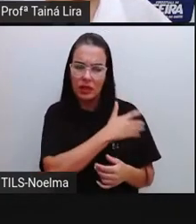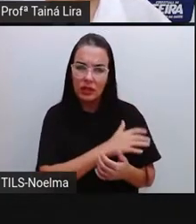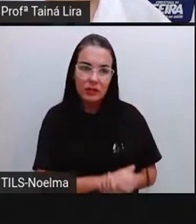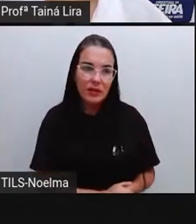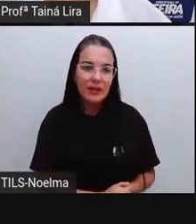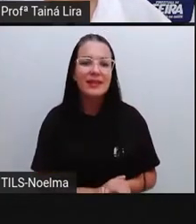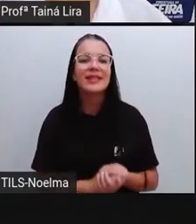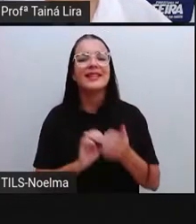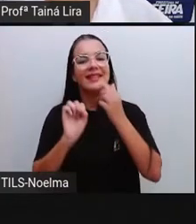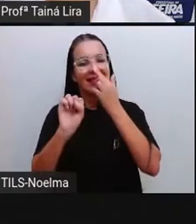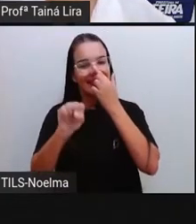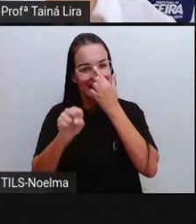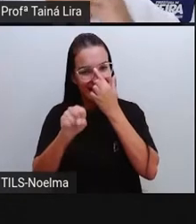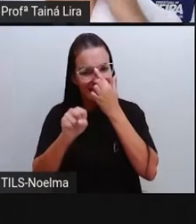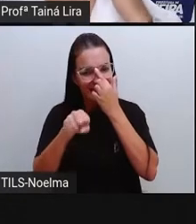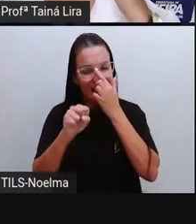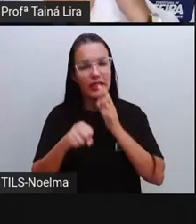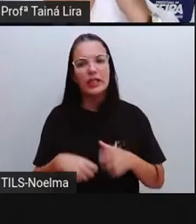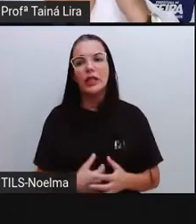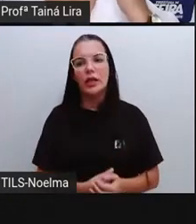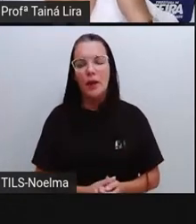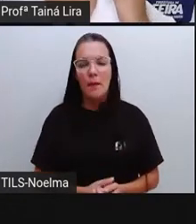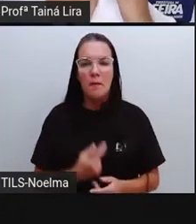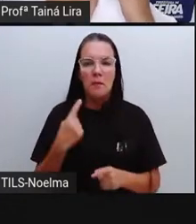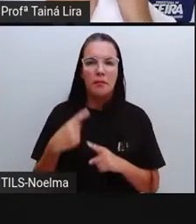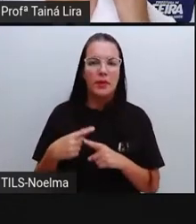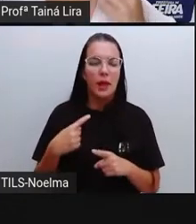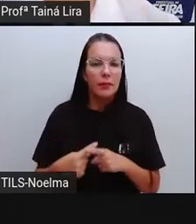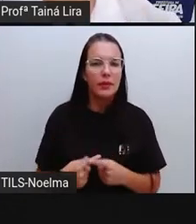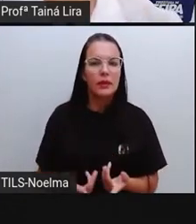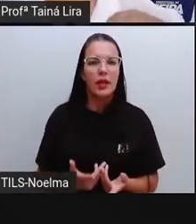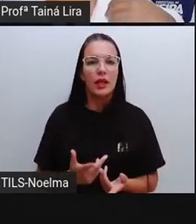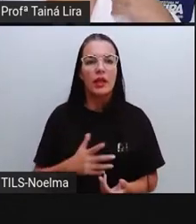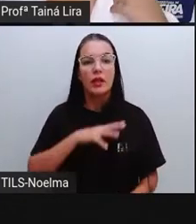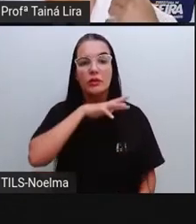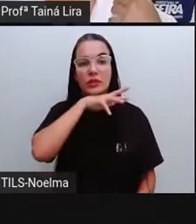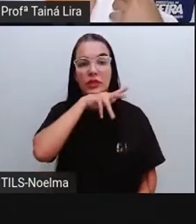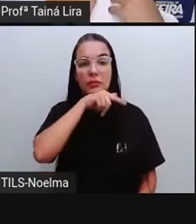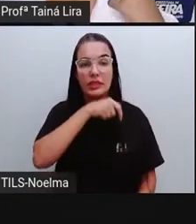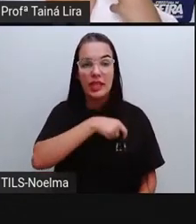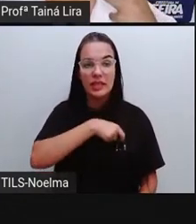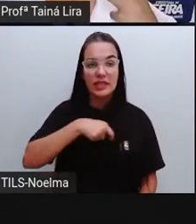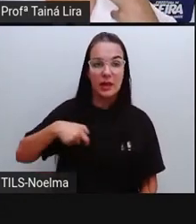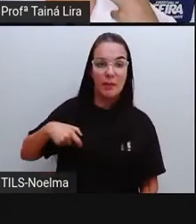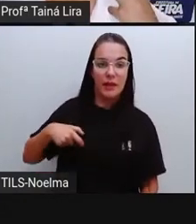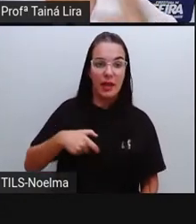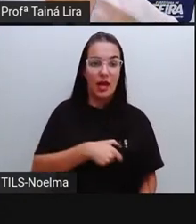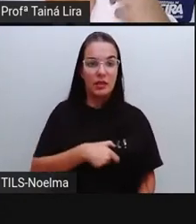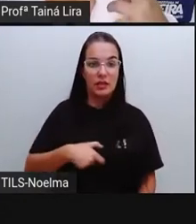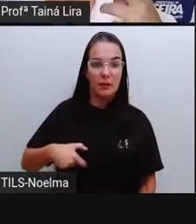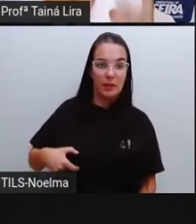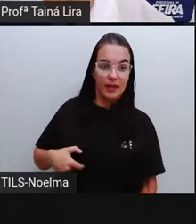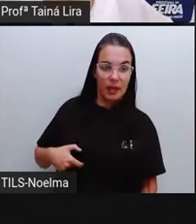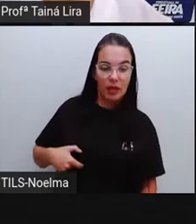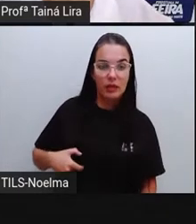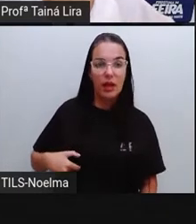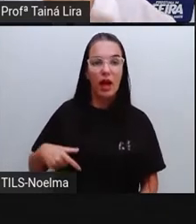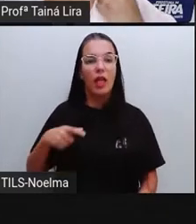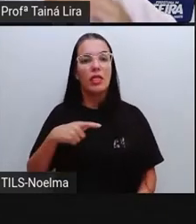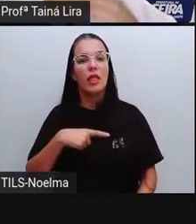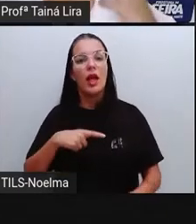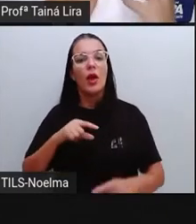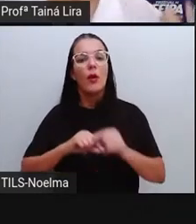Ela era discriminada, né? As pessoas faziam mesmo ali, era uma questão mesmo de não aceitar,